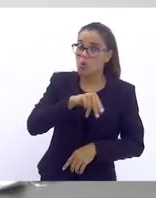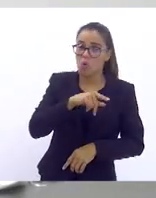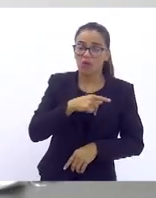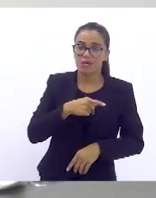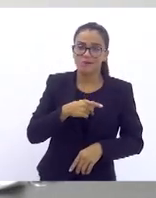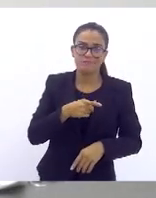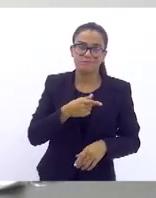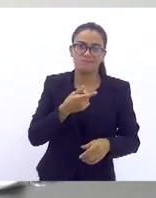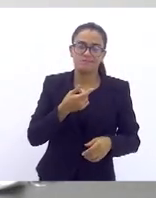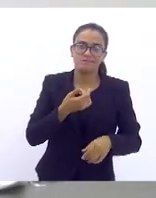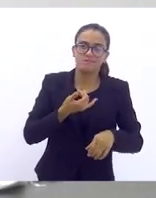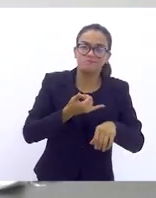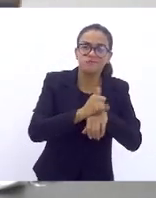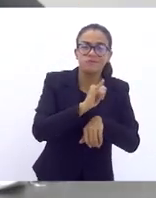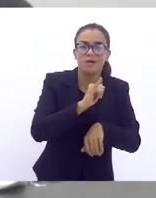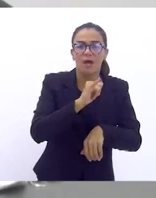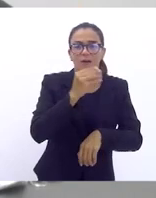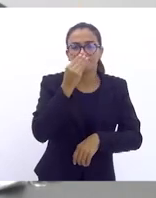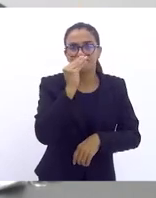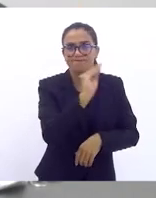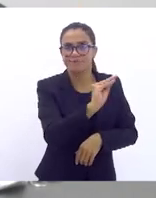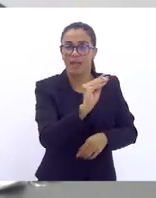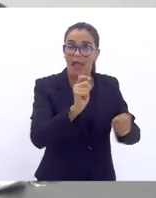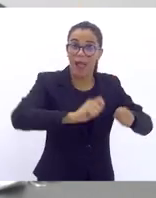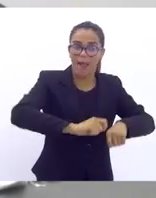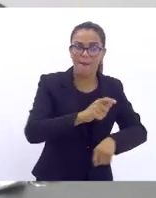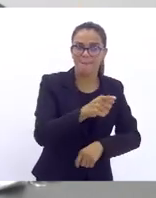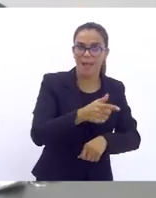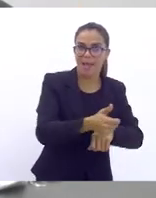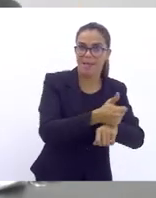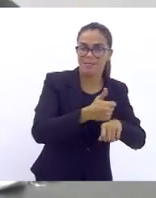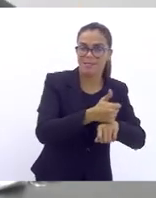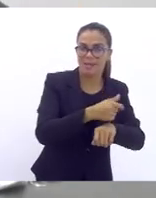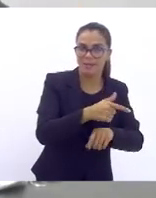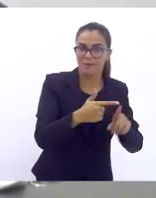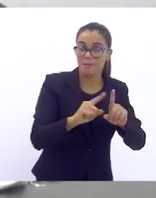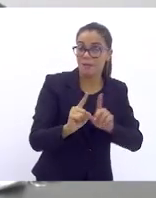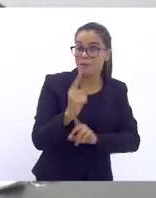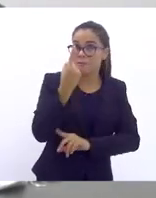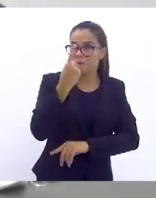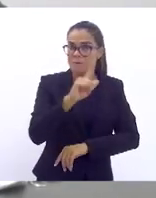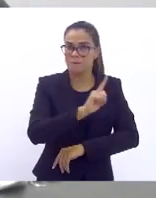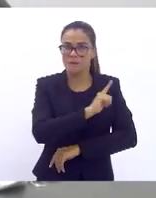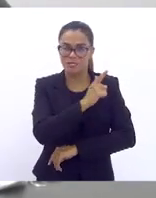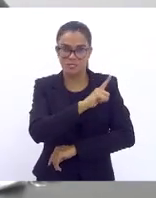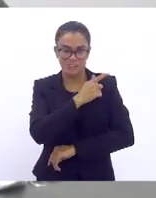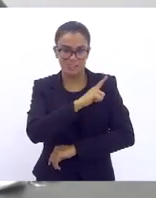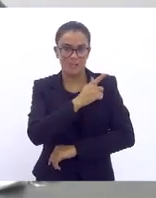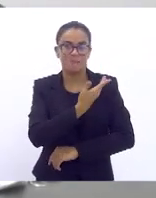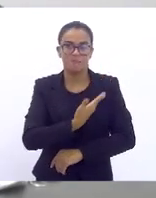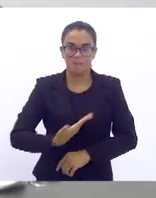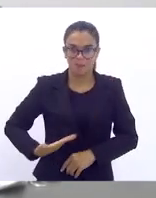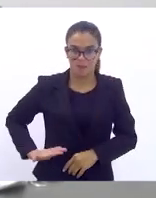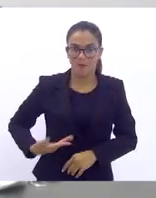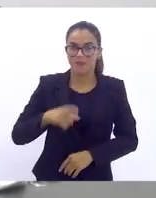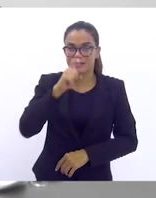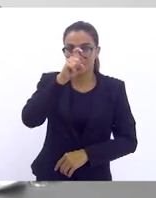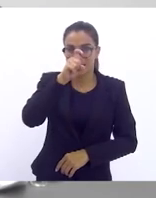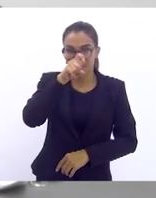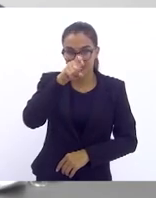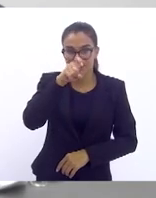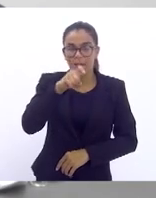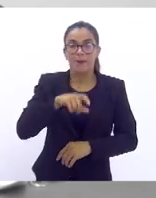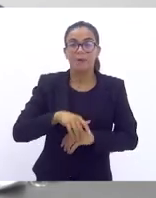profissional que ele teve porque lá na primeira gestão do governador Sérgio Cabral